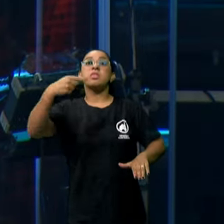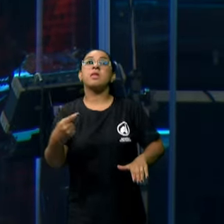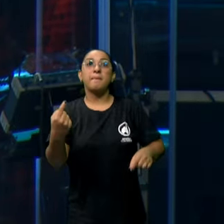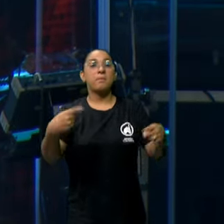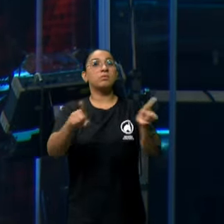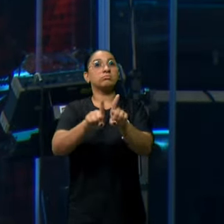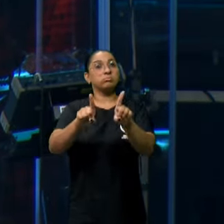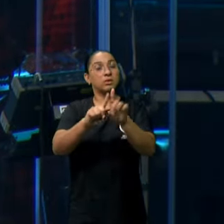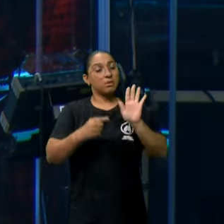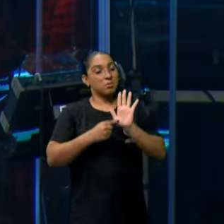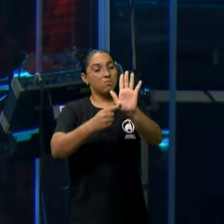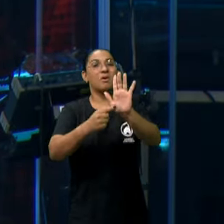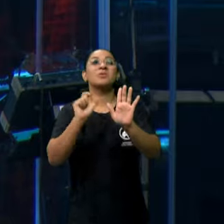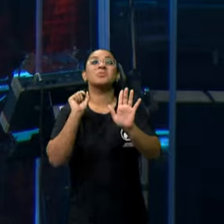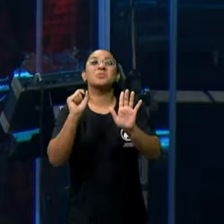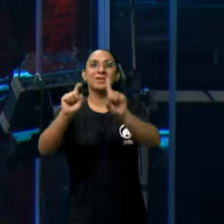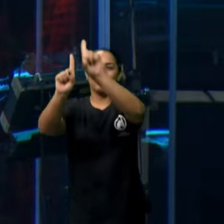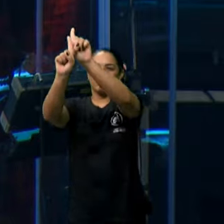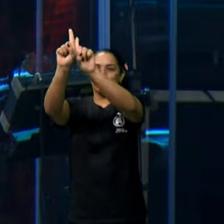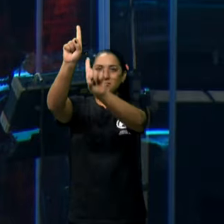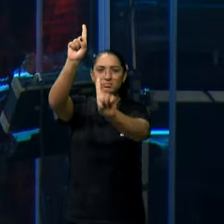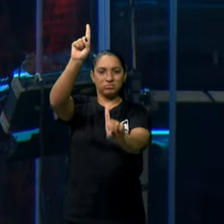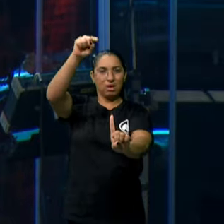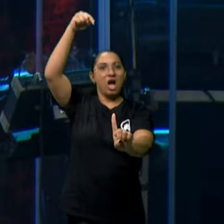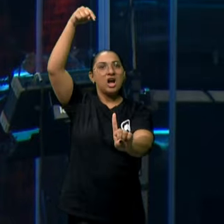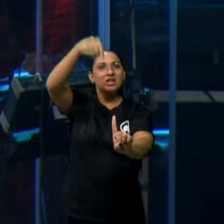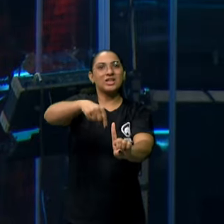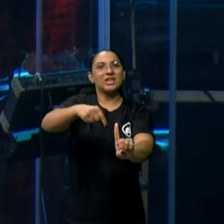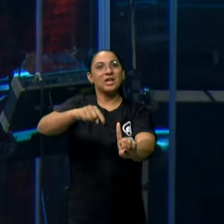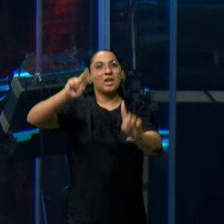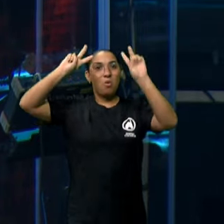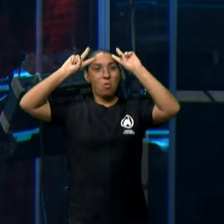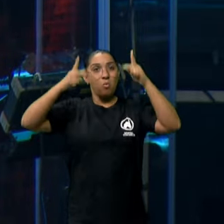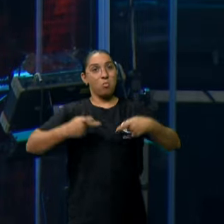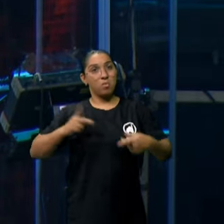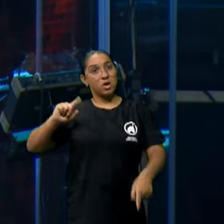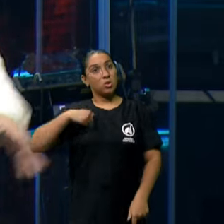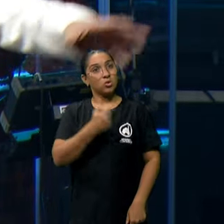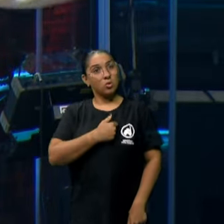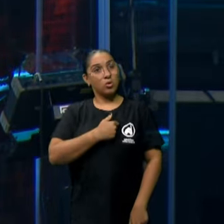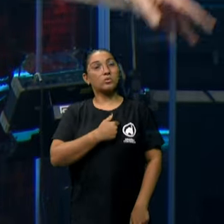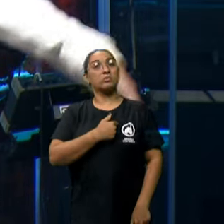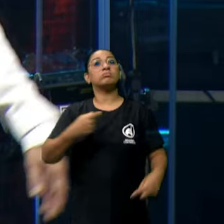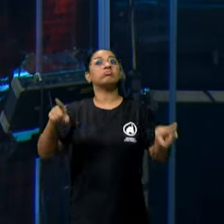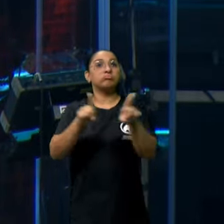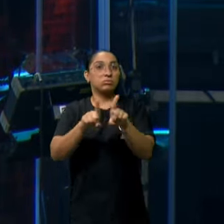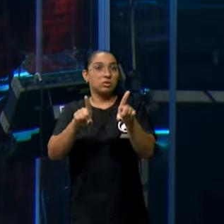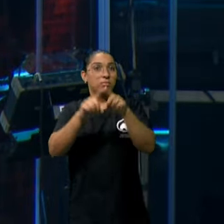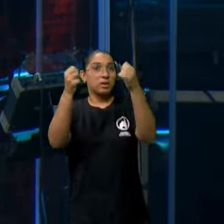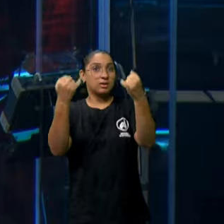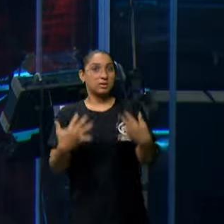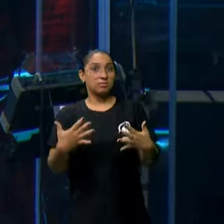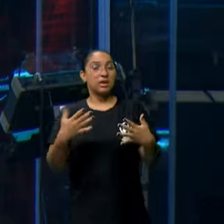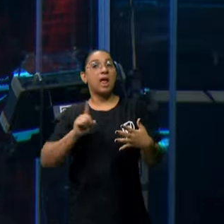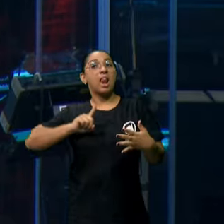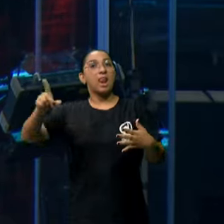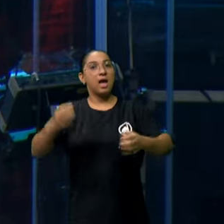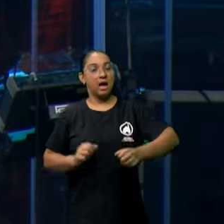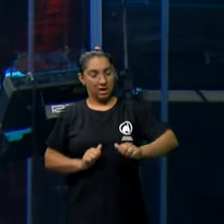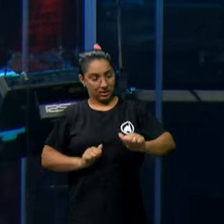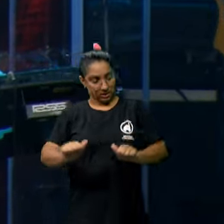se senta ali um que tinha figura de homem que é a figura de Jesus amém que isso está no livro de Atos Capítulo 2